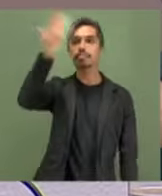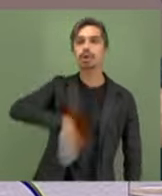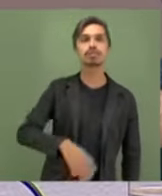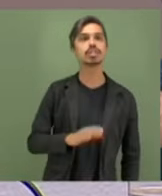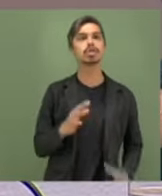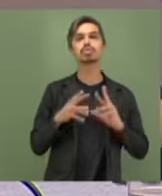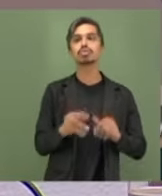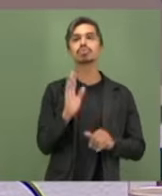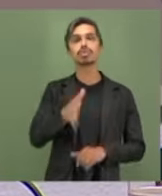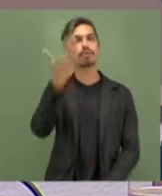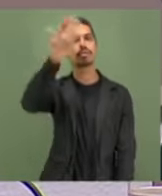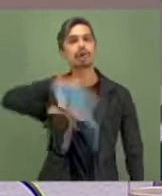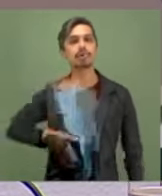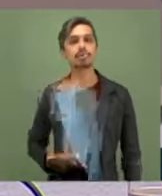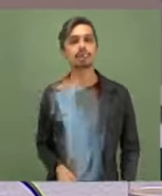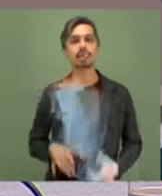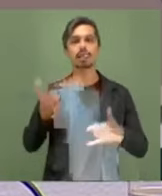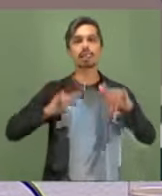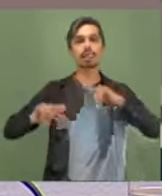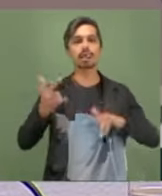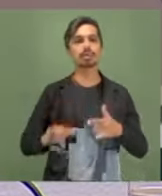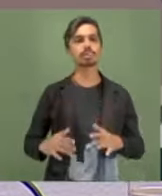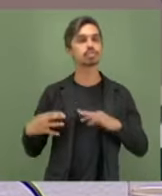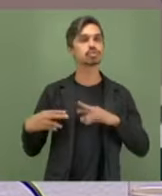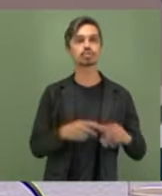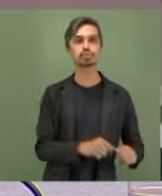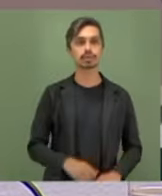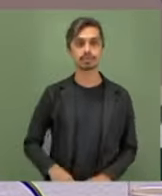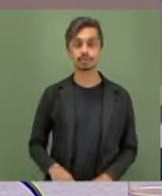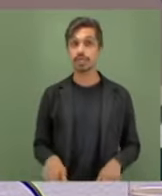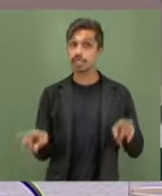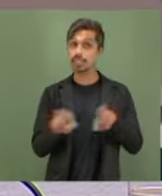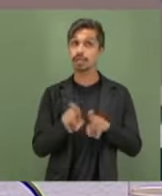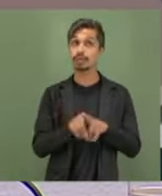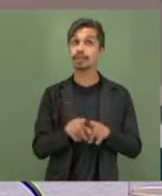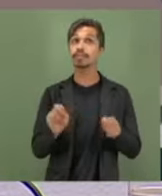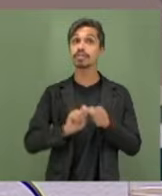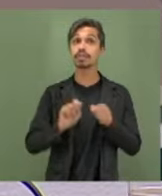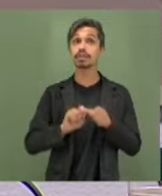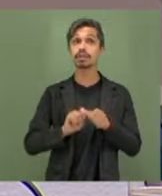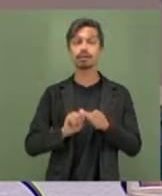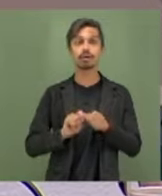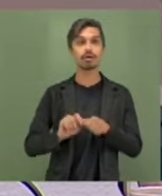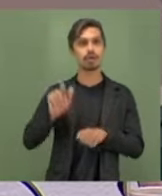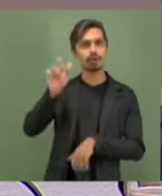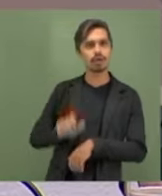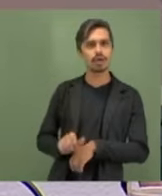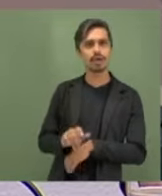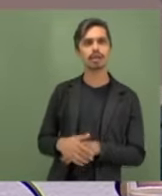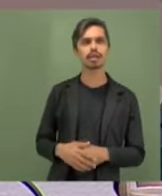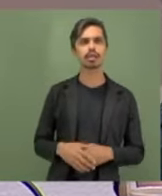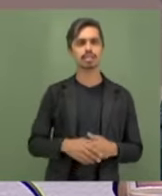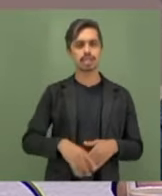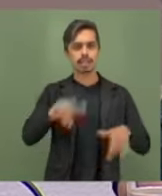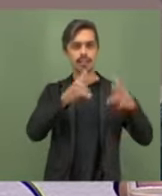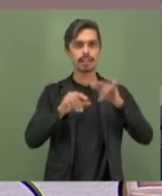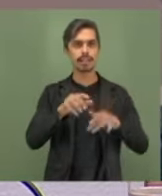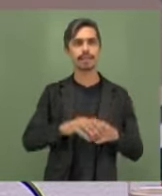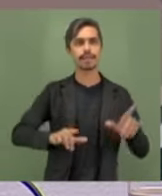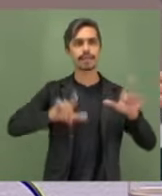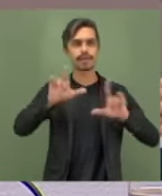tudo provado. Manipulação completa. Mas fizeram-no também com o seu braço armado com a imprensa. Sabemos o que é que aconteceu